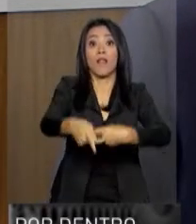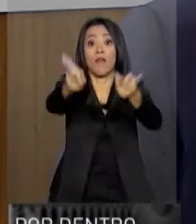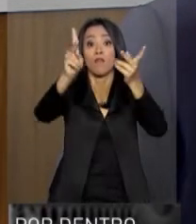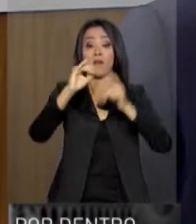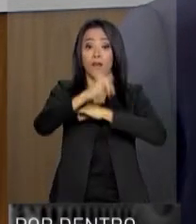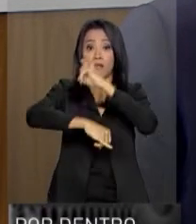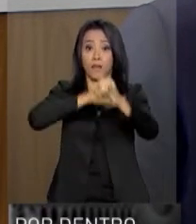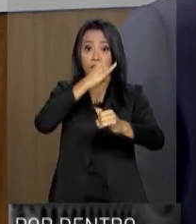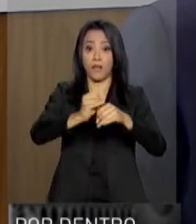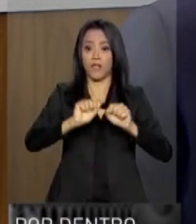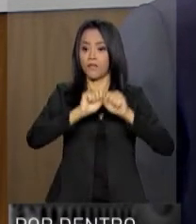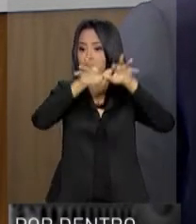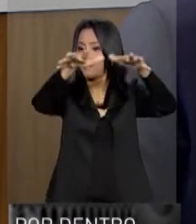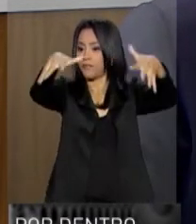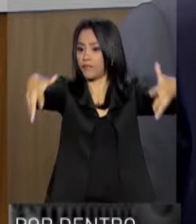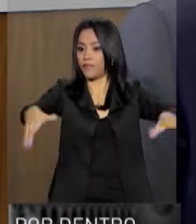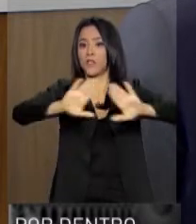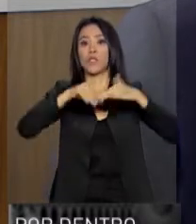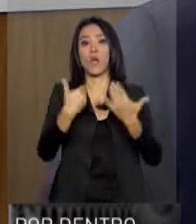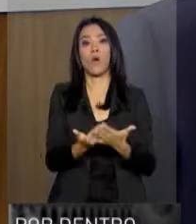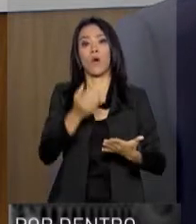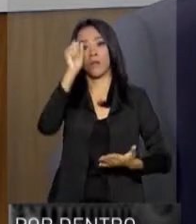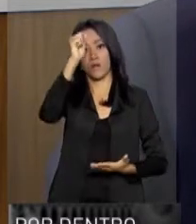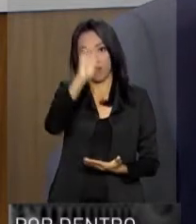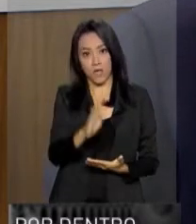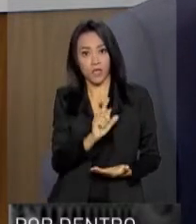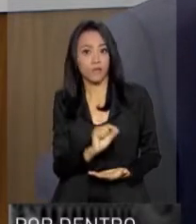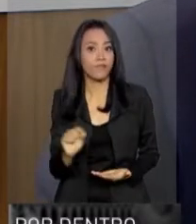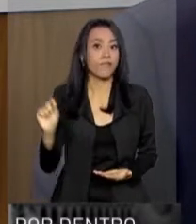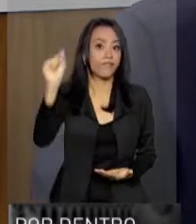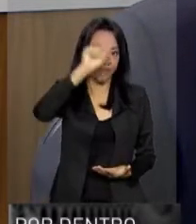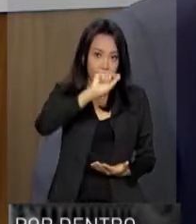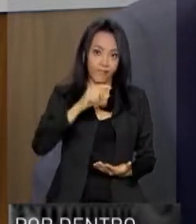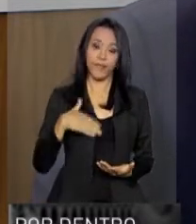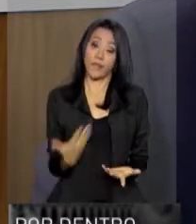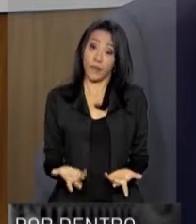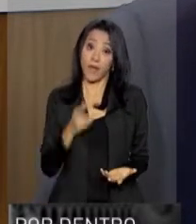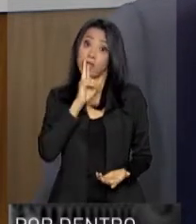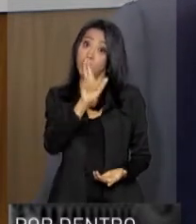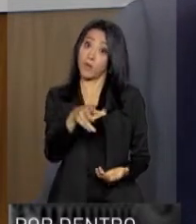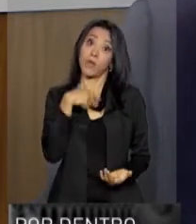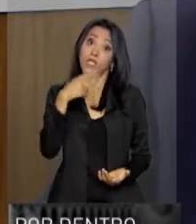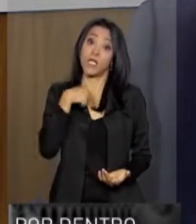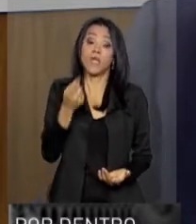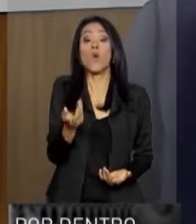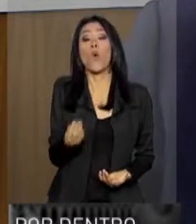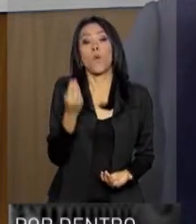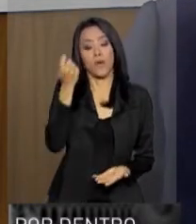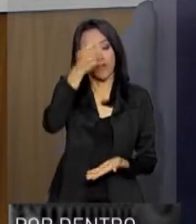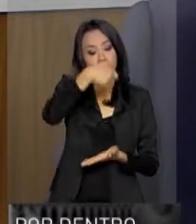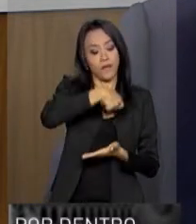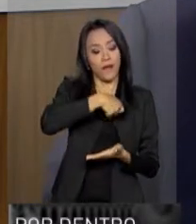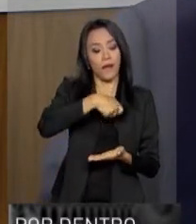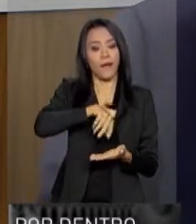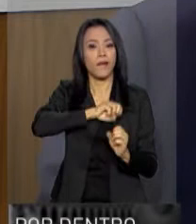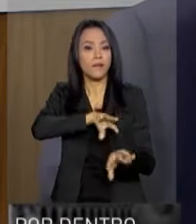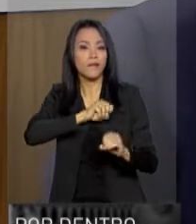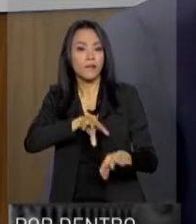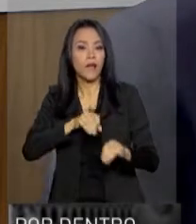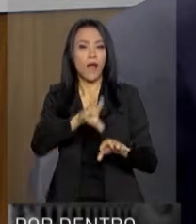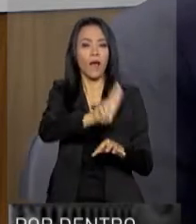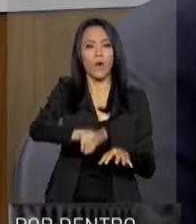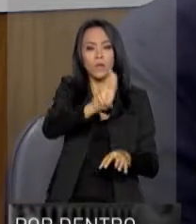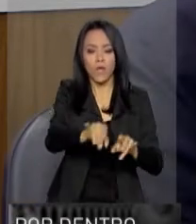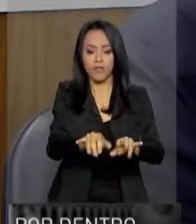todas as escolas do brasil bom respondeu pra você não adianta você pensar em alfabetização digital se você não